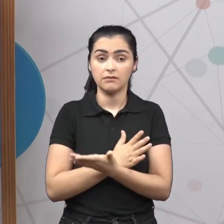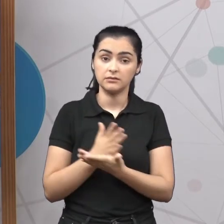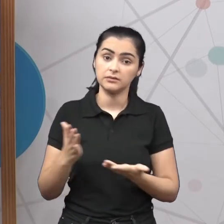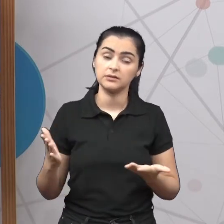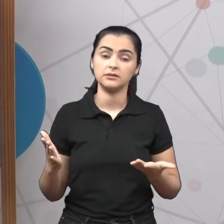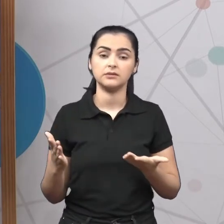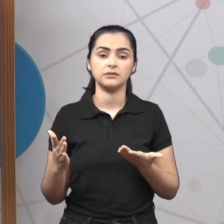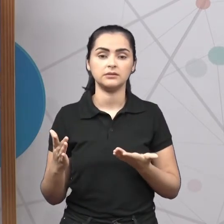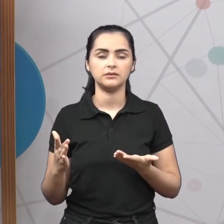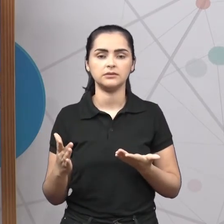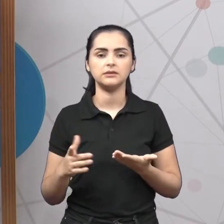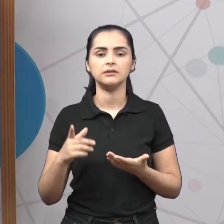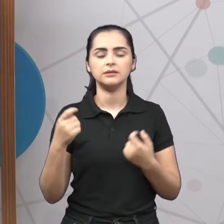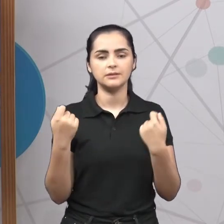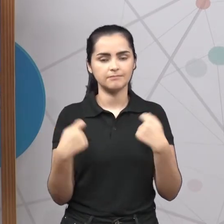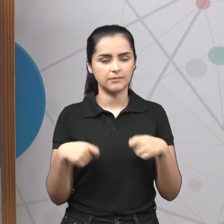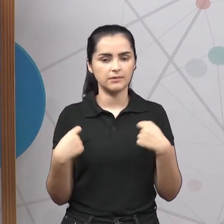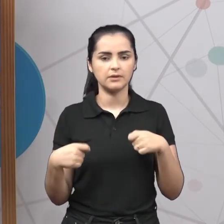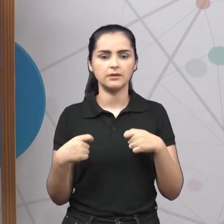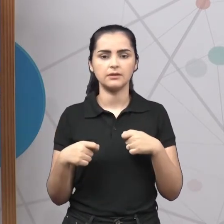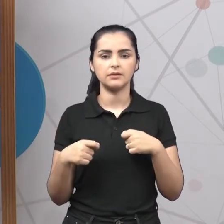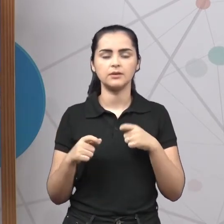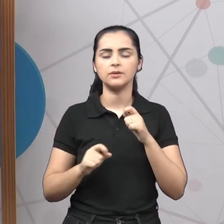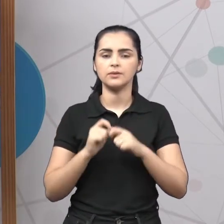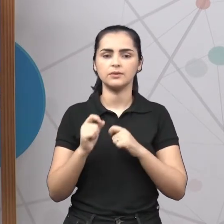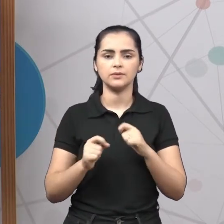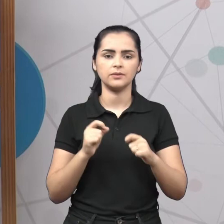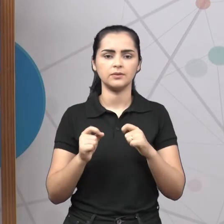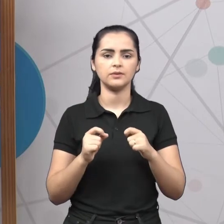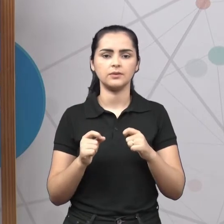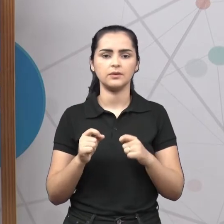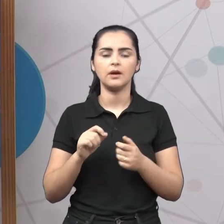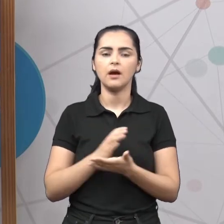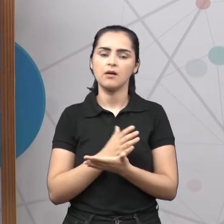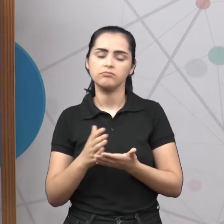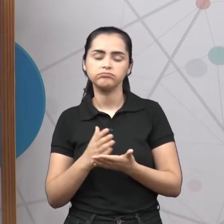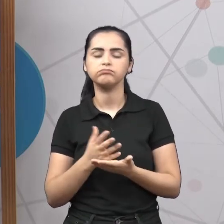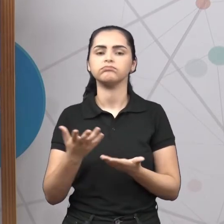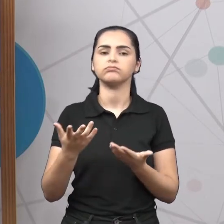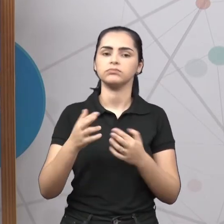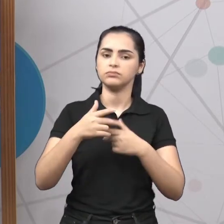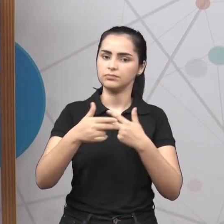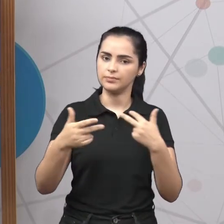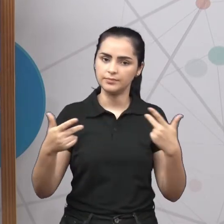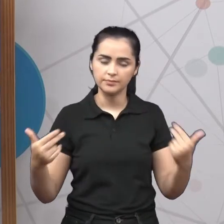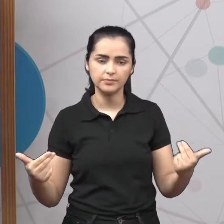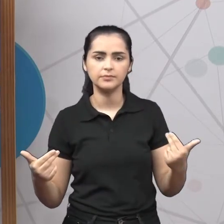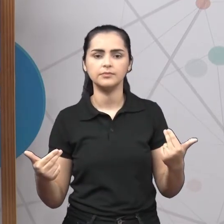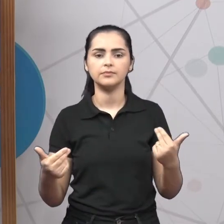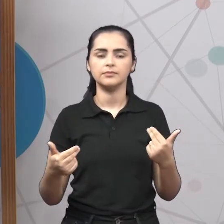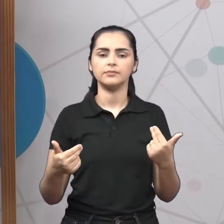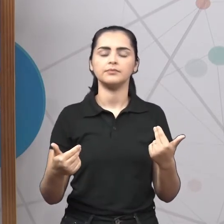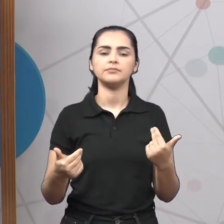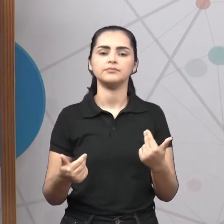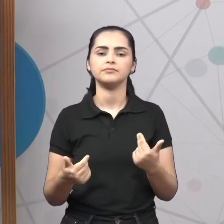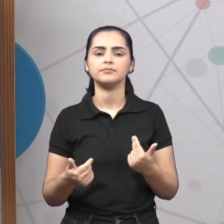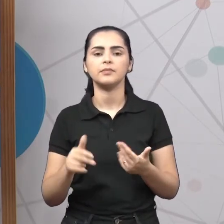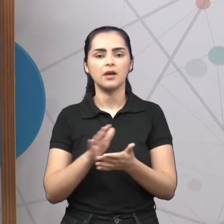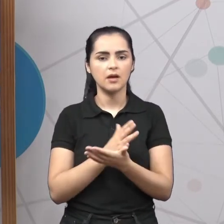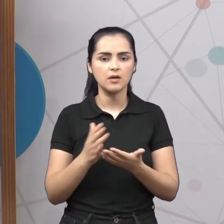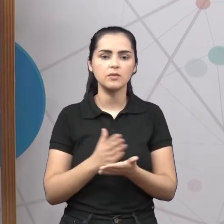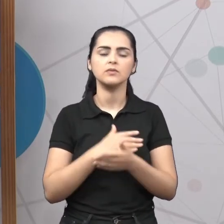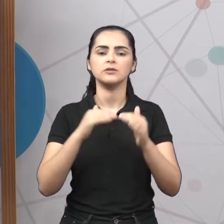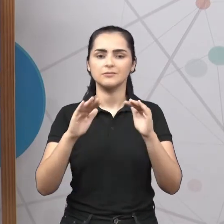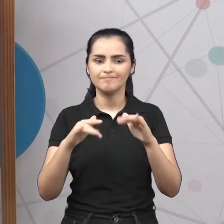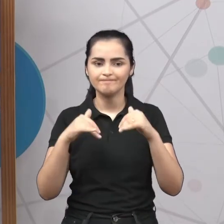vezes, tem que passar por algumas punições. E algumas são